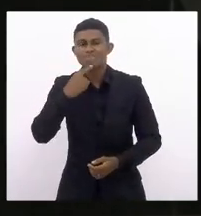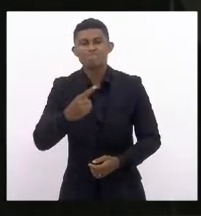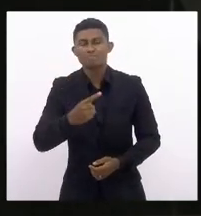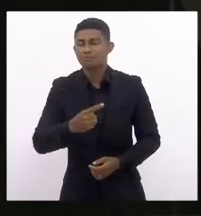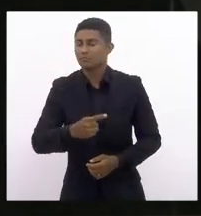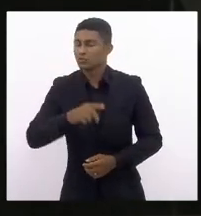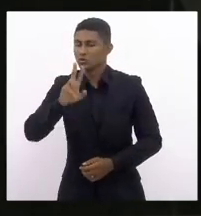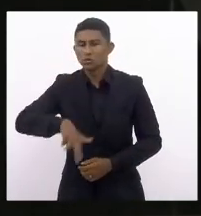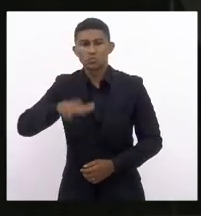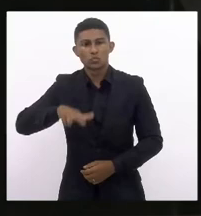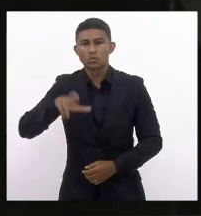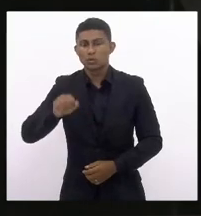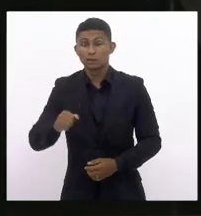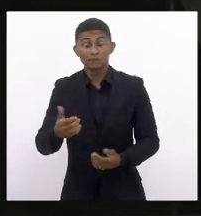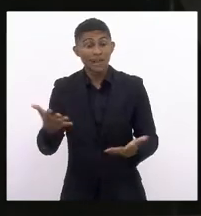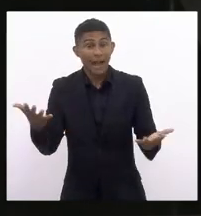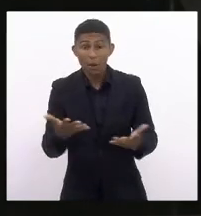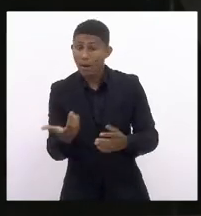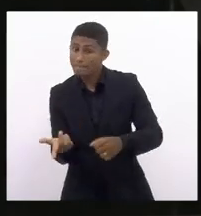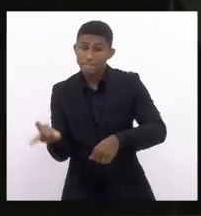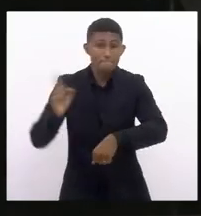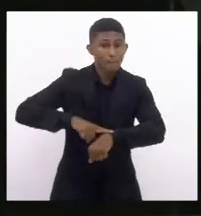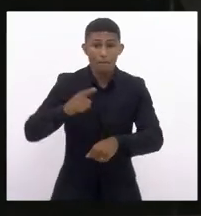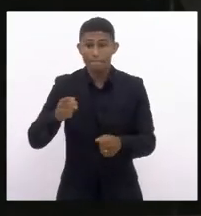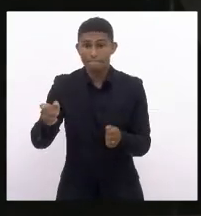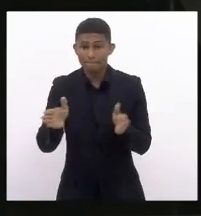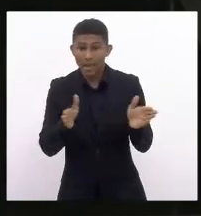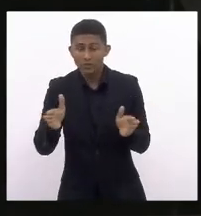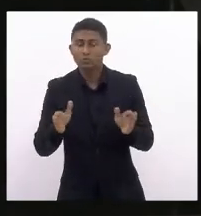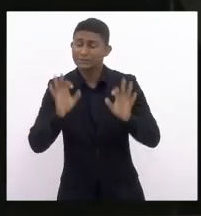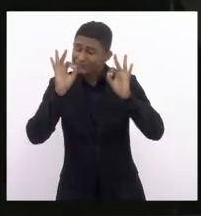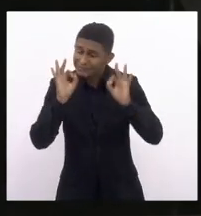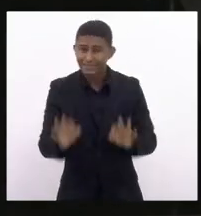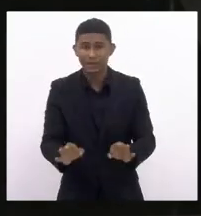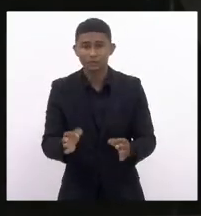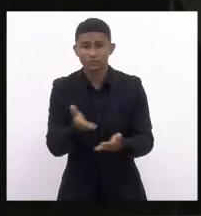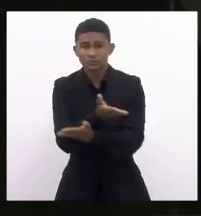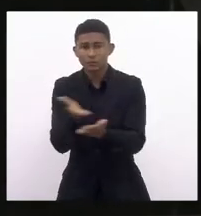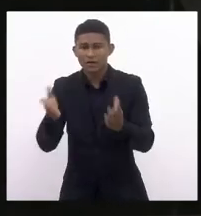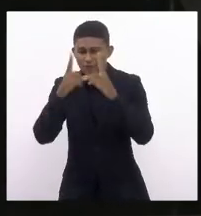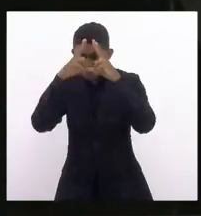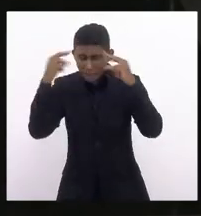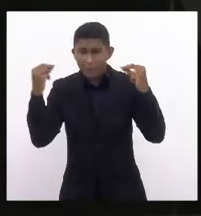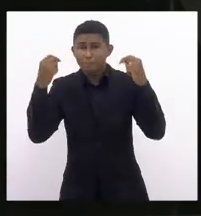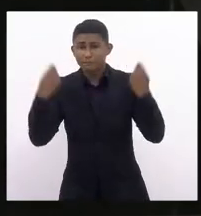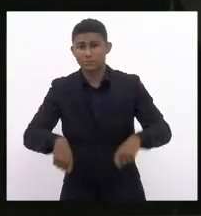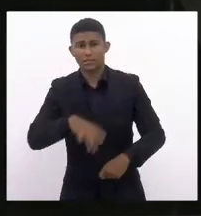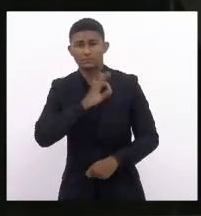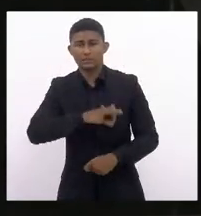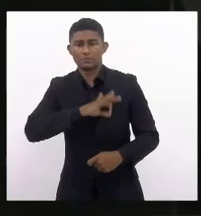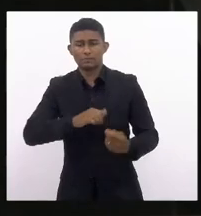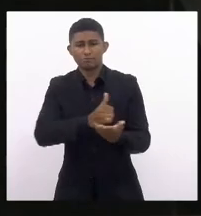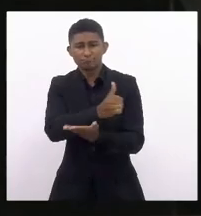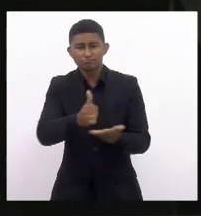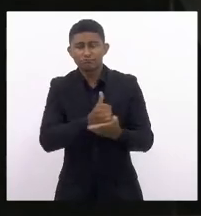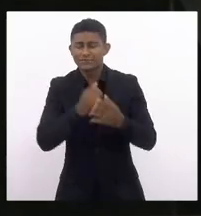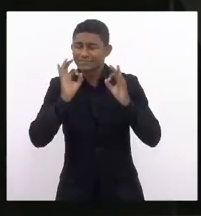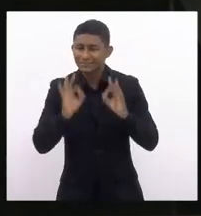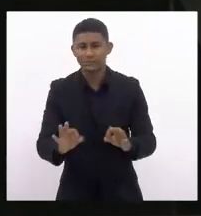é o momento da enfermagem ter a sua garantia de um piso salarial.